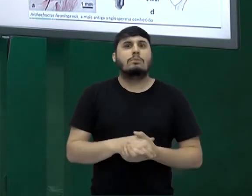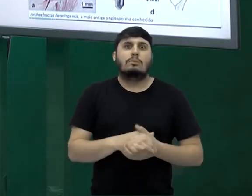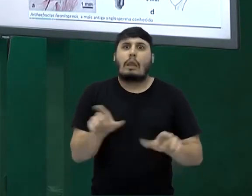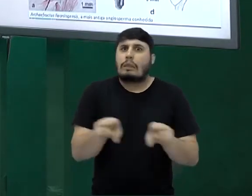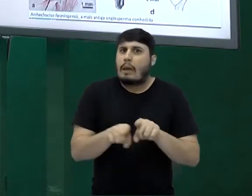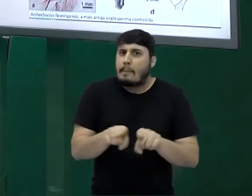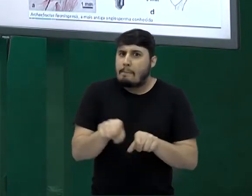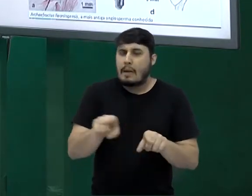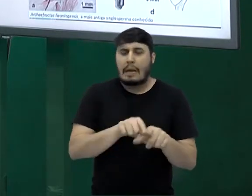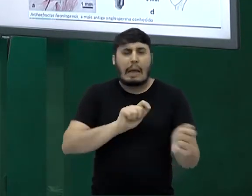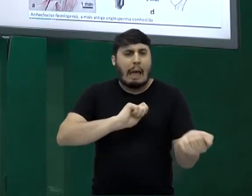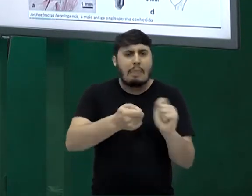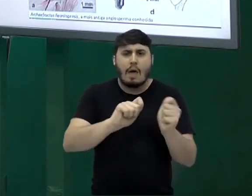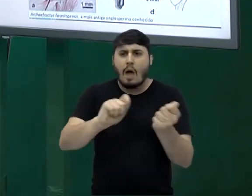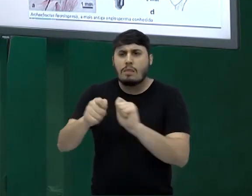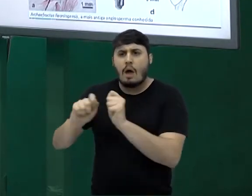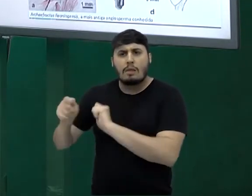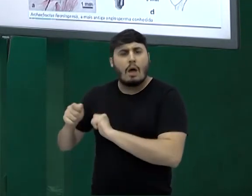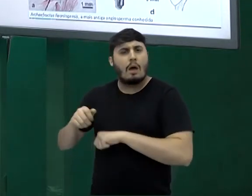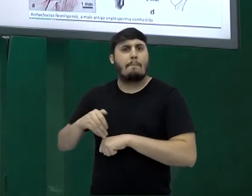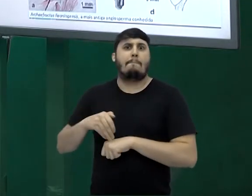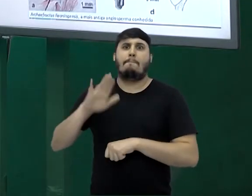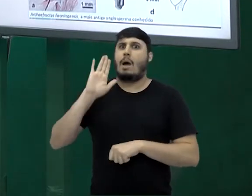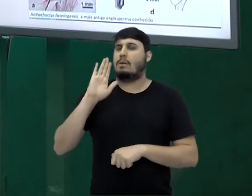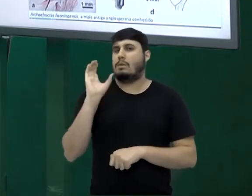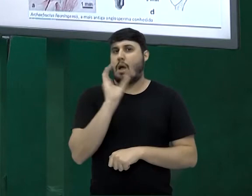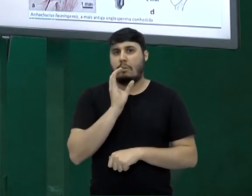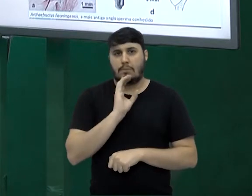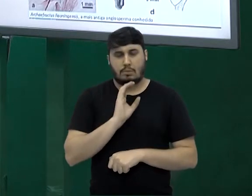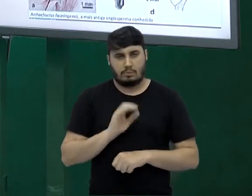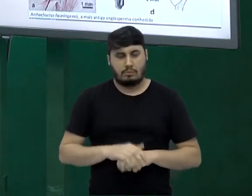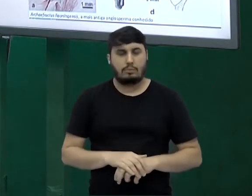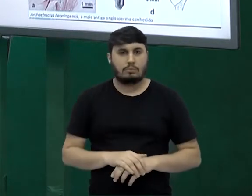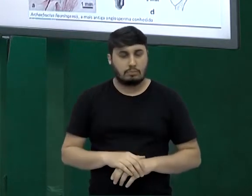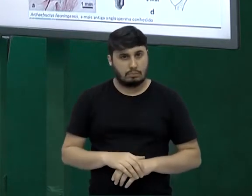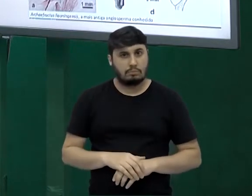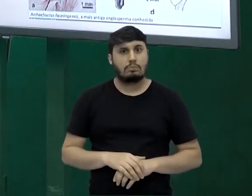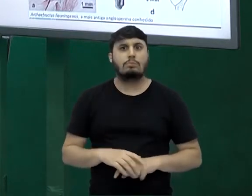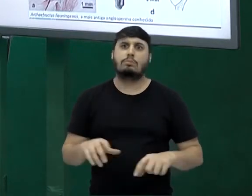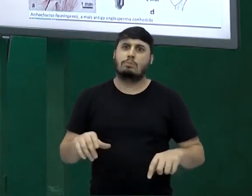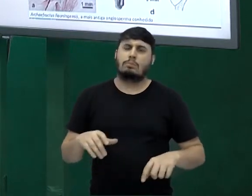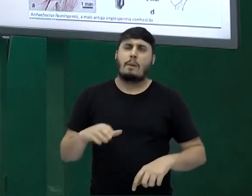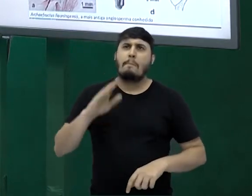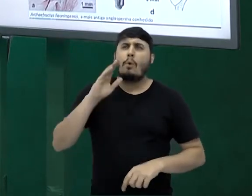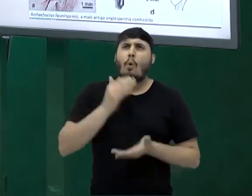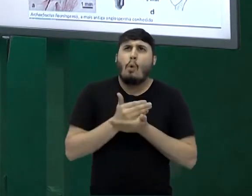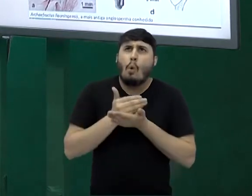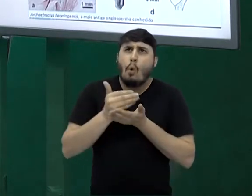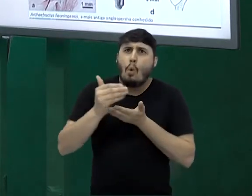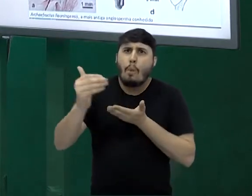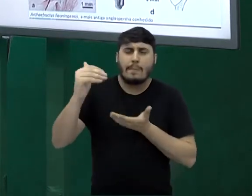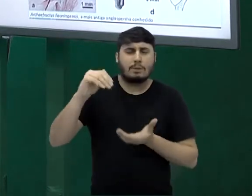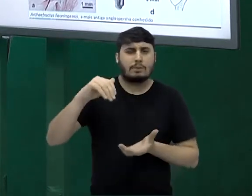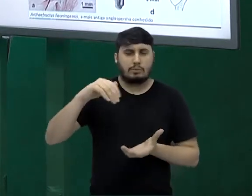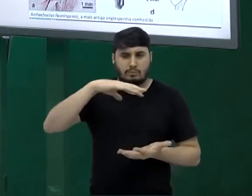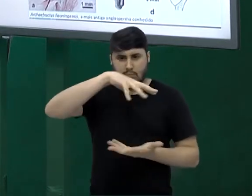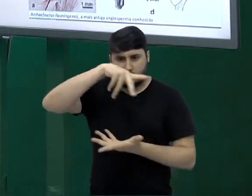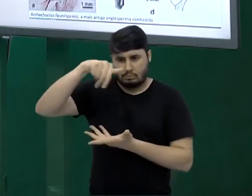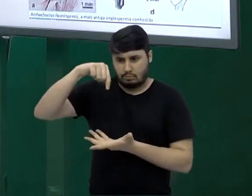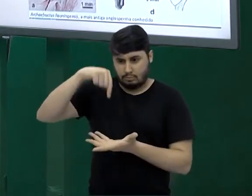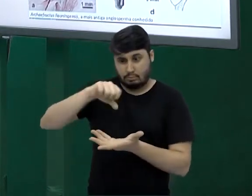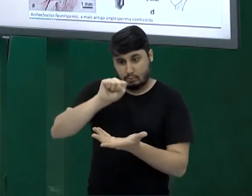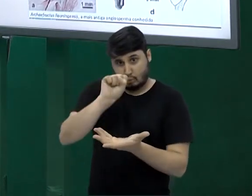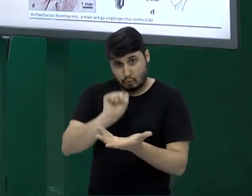sua adaptação a esse ambiente, ok? Sugere-se que tenha surgido aqui no hemisfério sul,